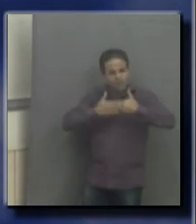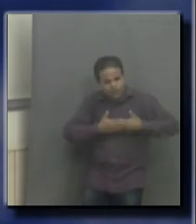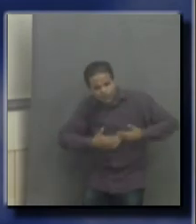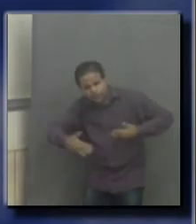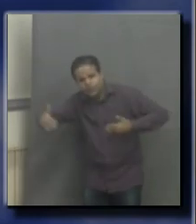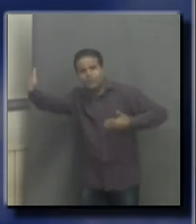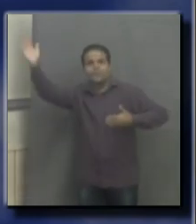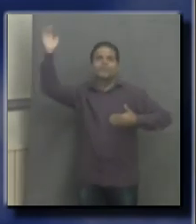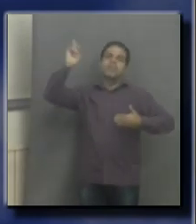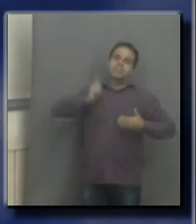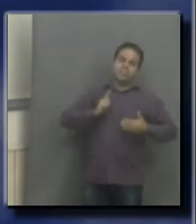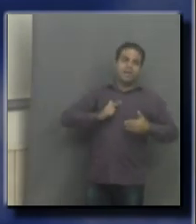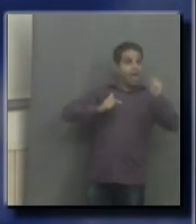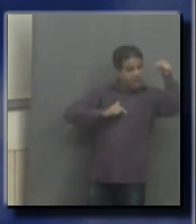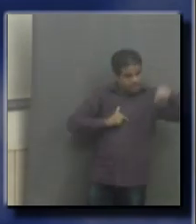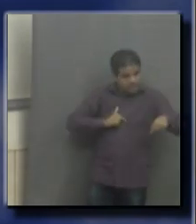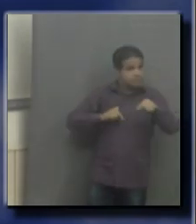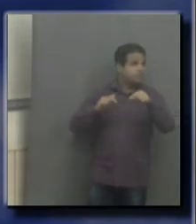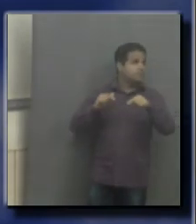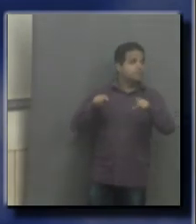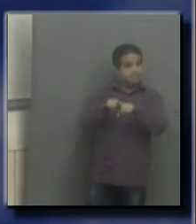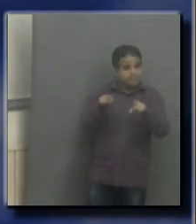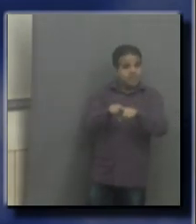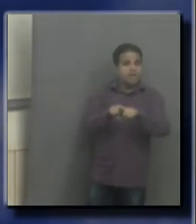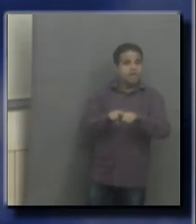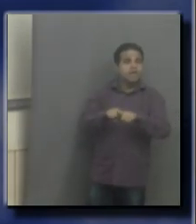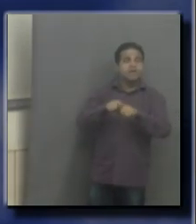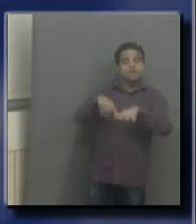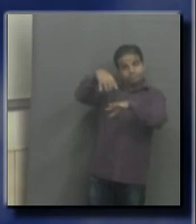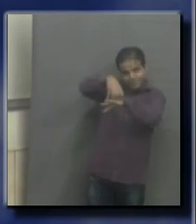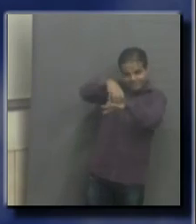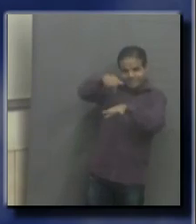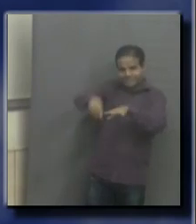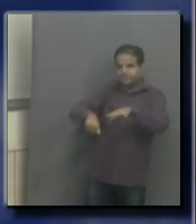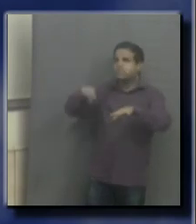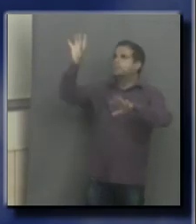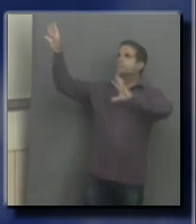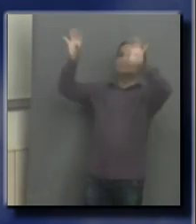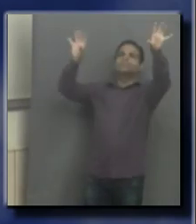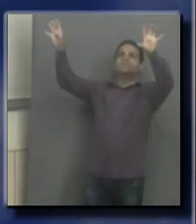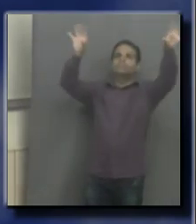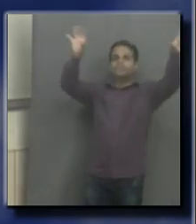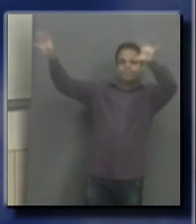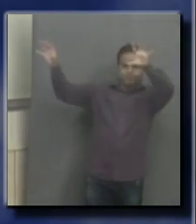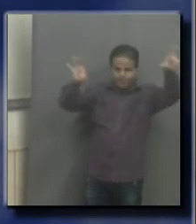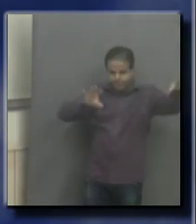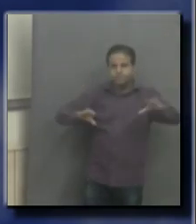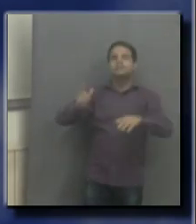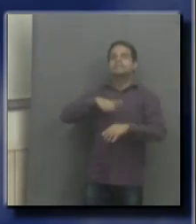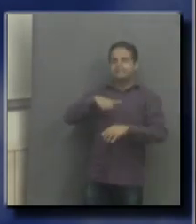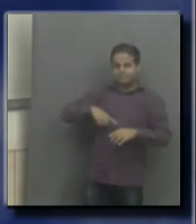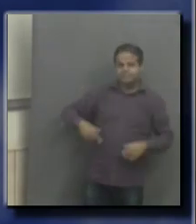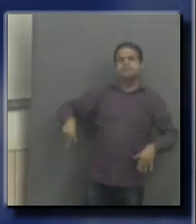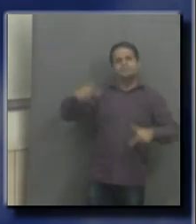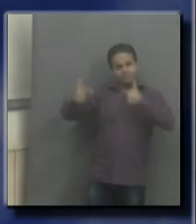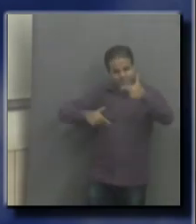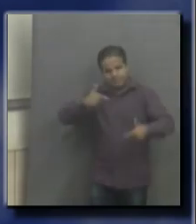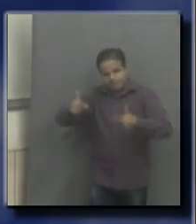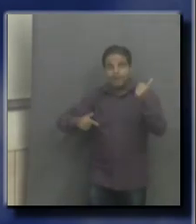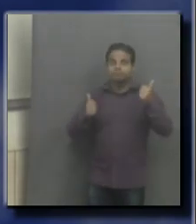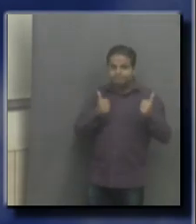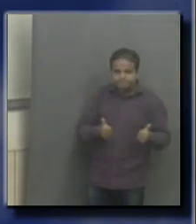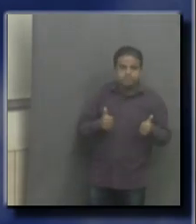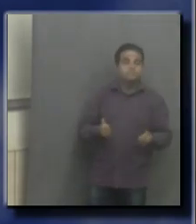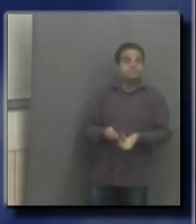fazer, né, tanto aqui na sede quanto nos polos de transmissão, né, das subsedes. Eu